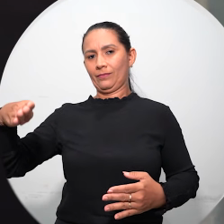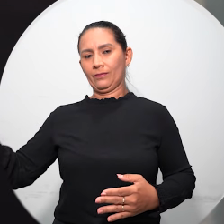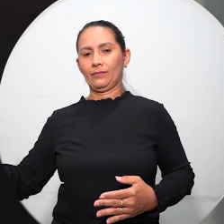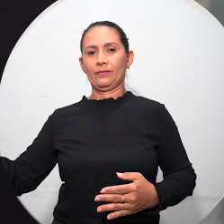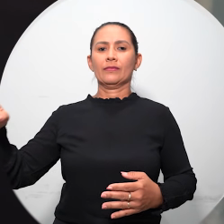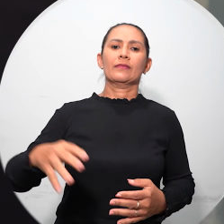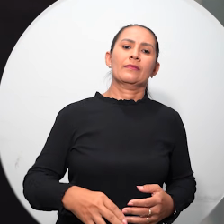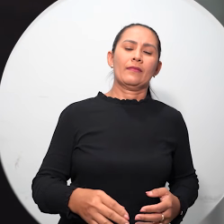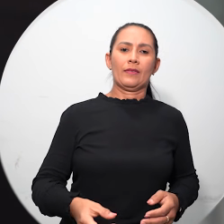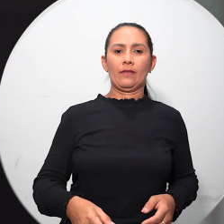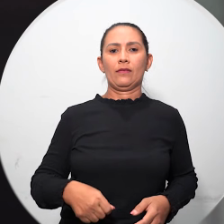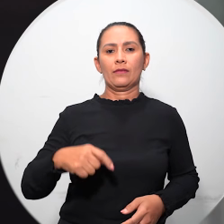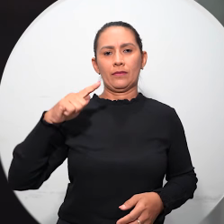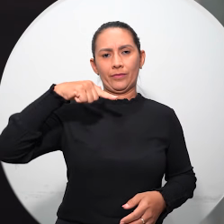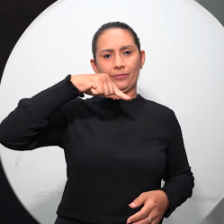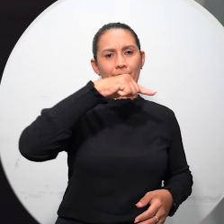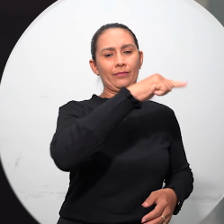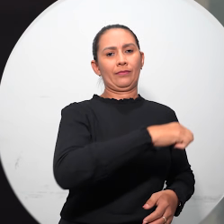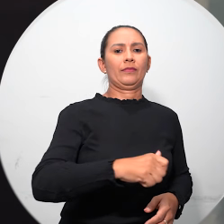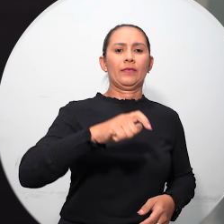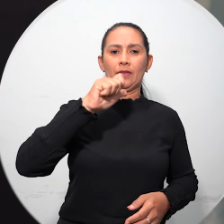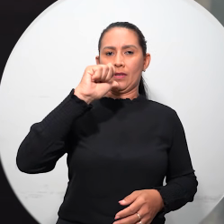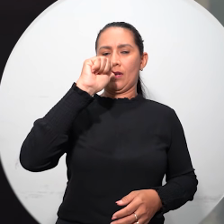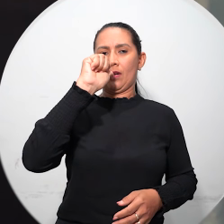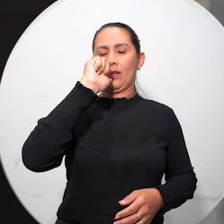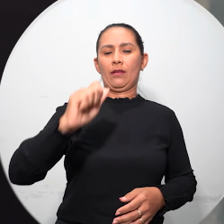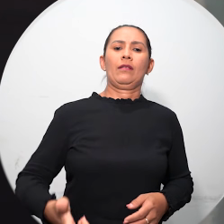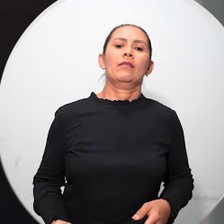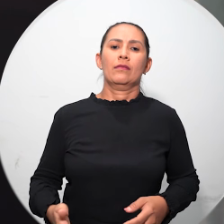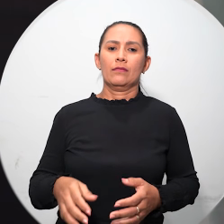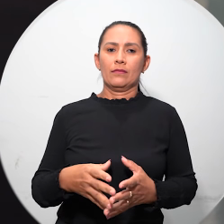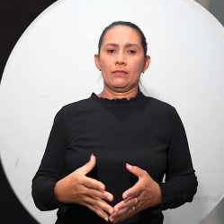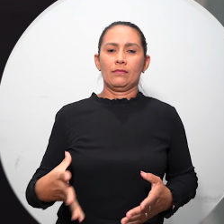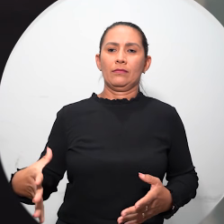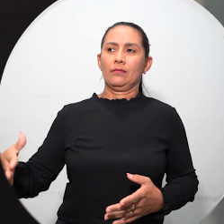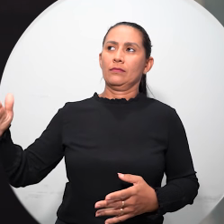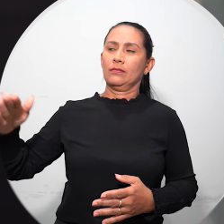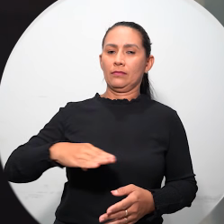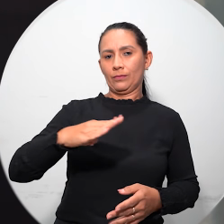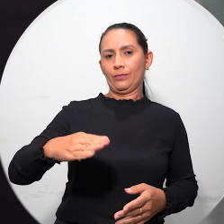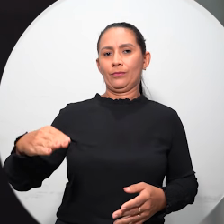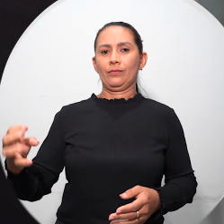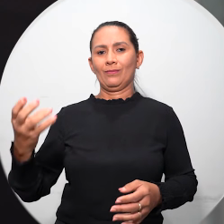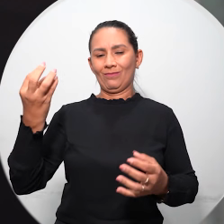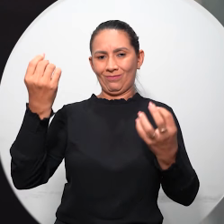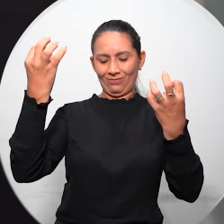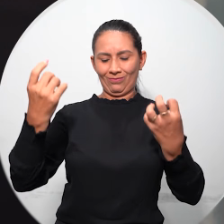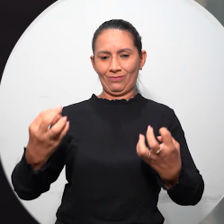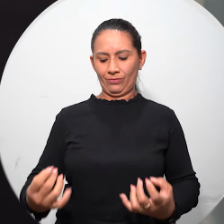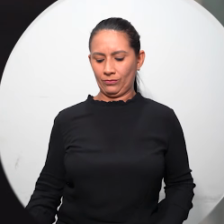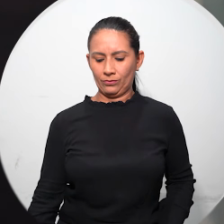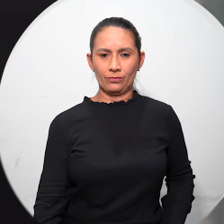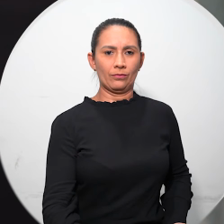cacimbão a jorrar. Lembrando o seu Valdemiro, que eu mesmo vivi aquele lugar a zelar, e as folhas secas colhei com ancinho apanhar. Com